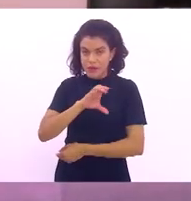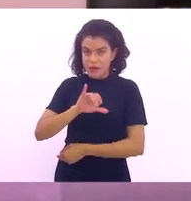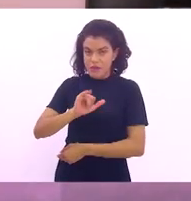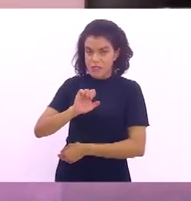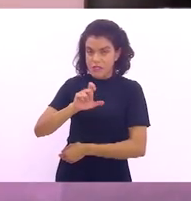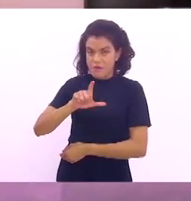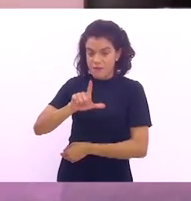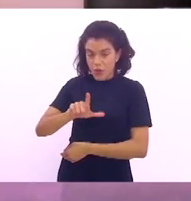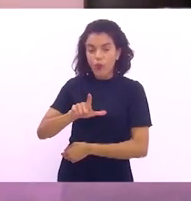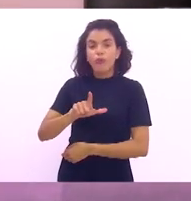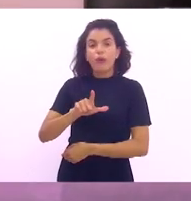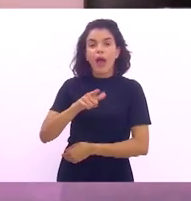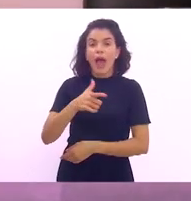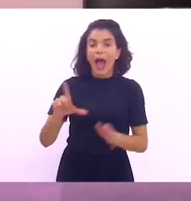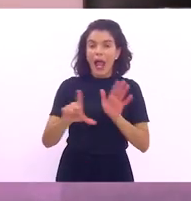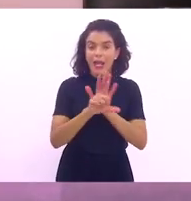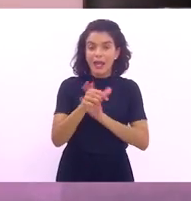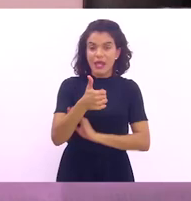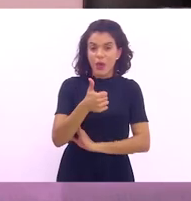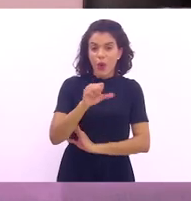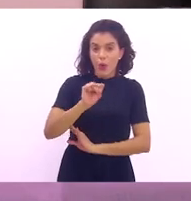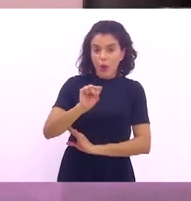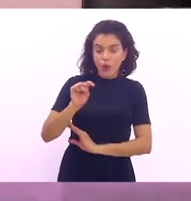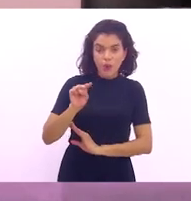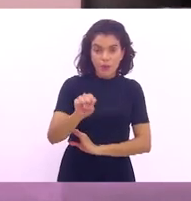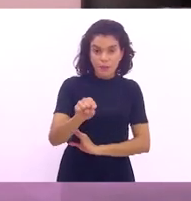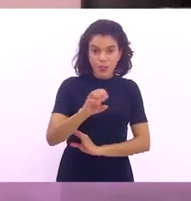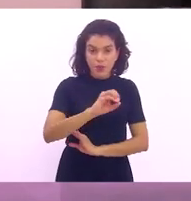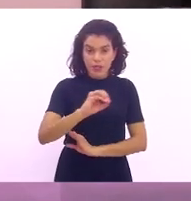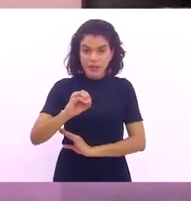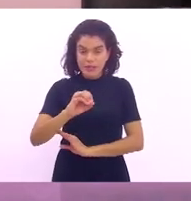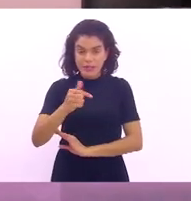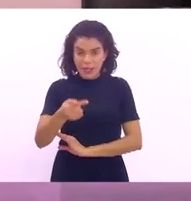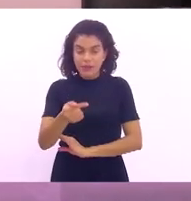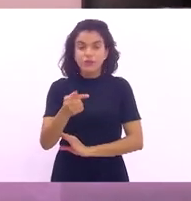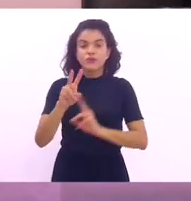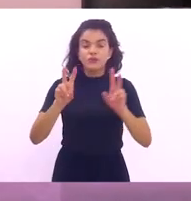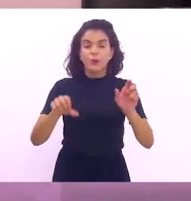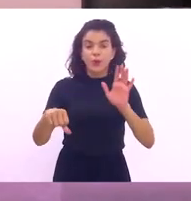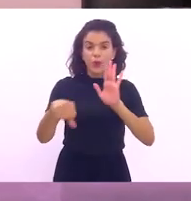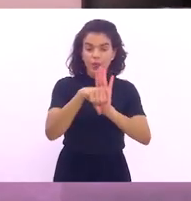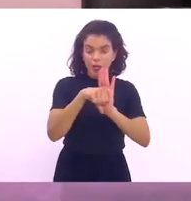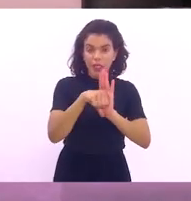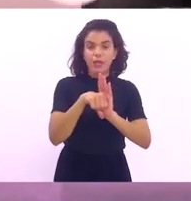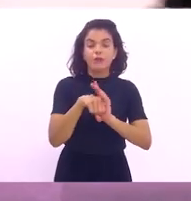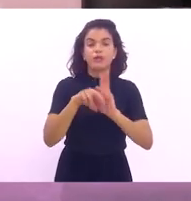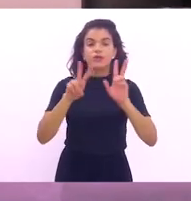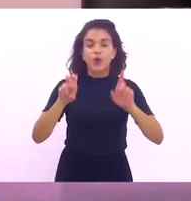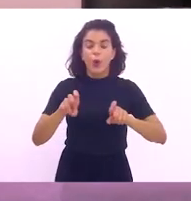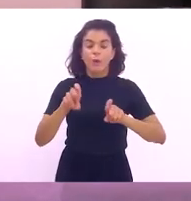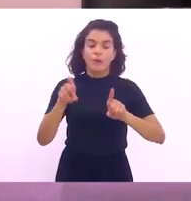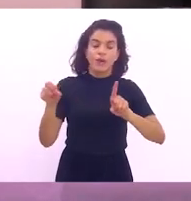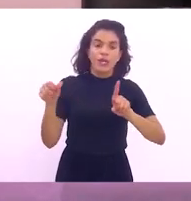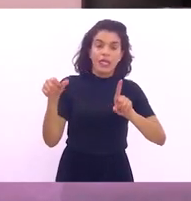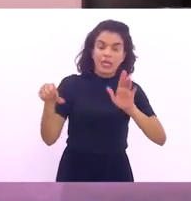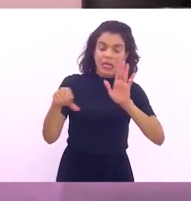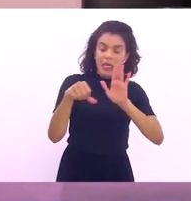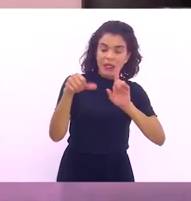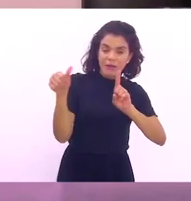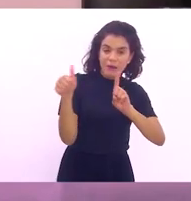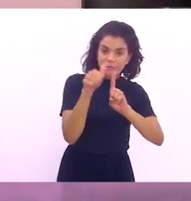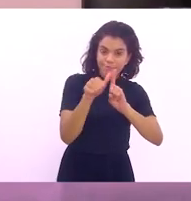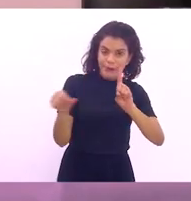Rio de Janeiro a lei 8.728 sobre o crime de violência sexual contra as mulheres